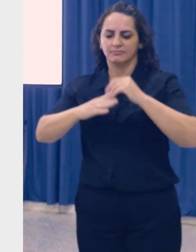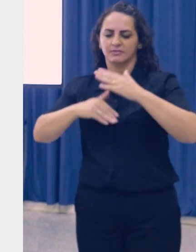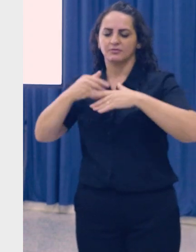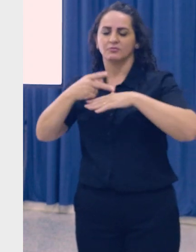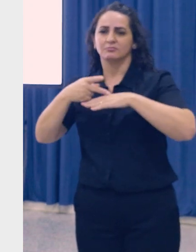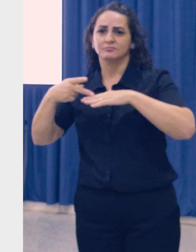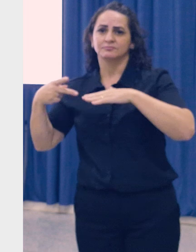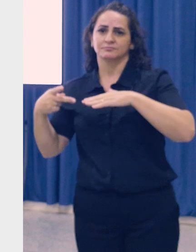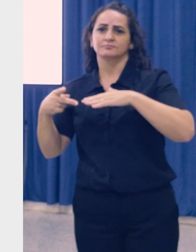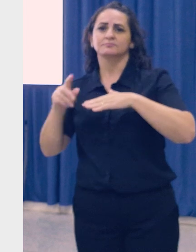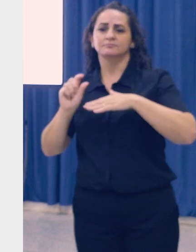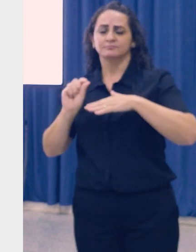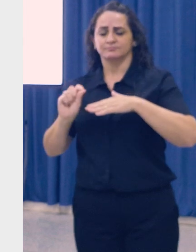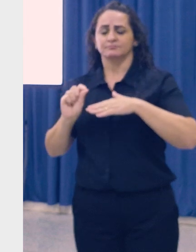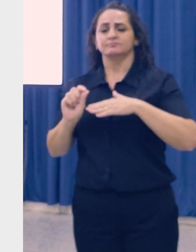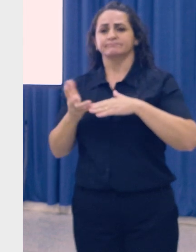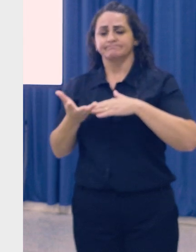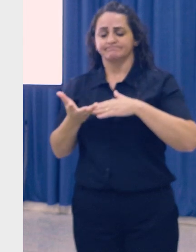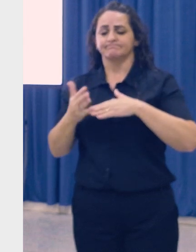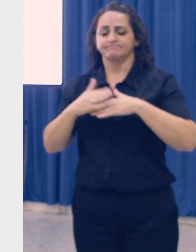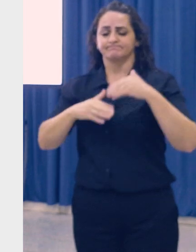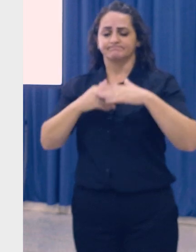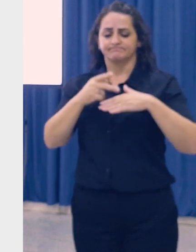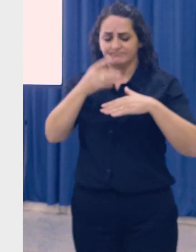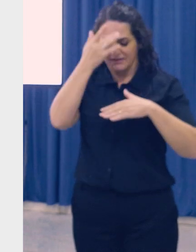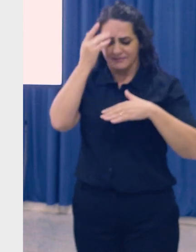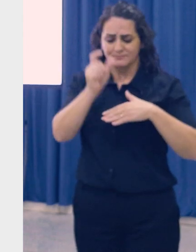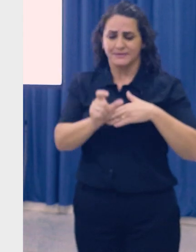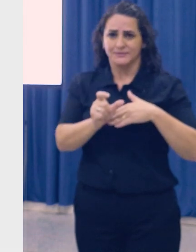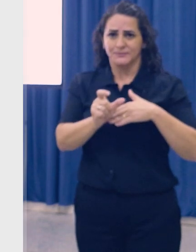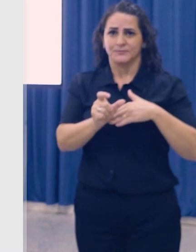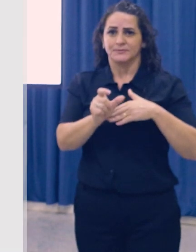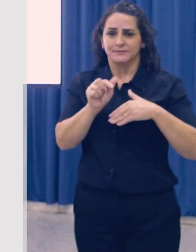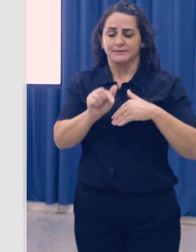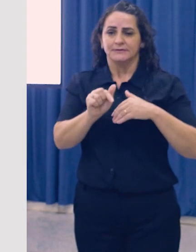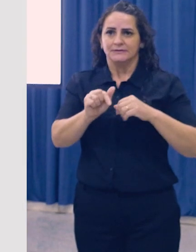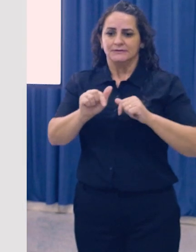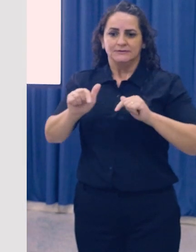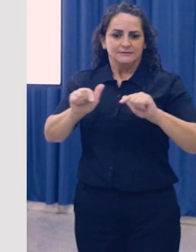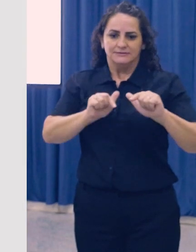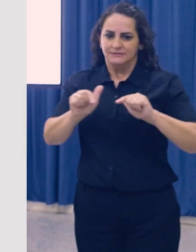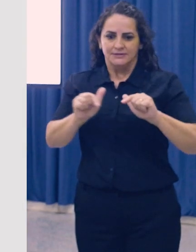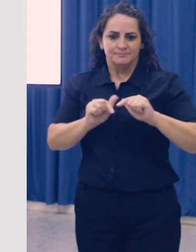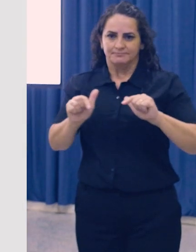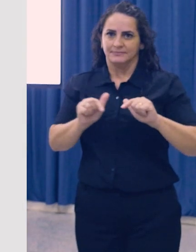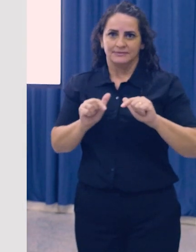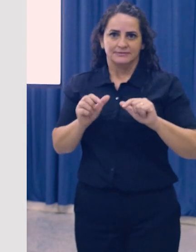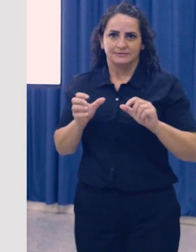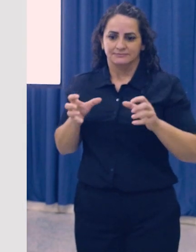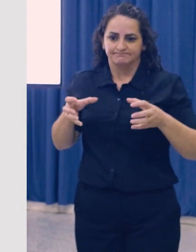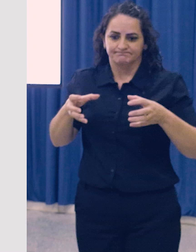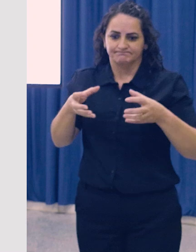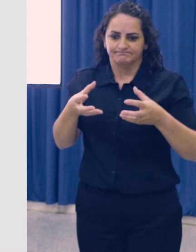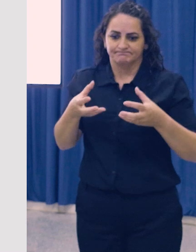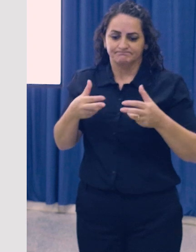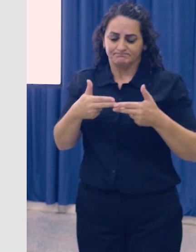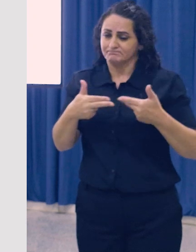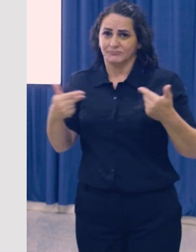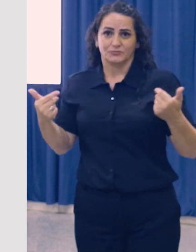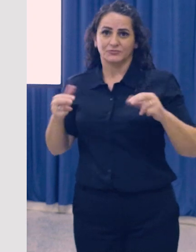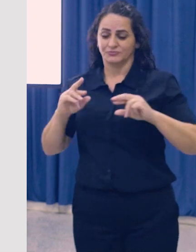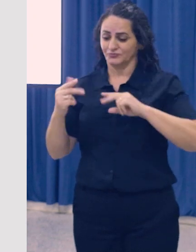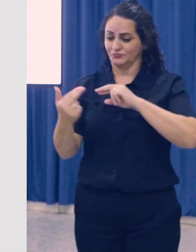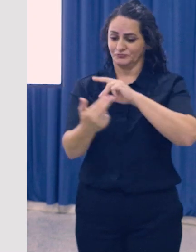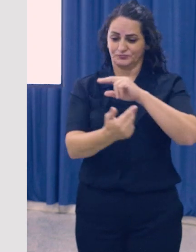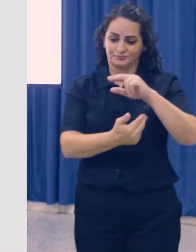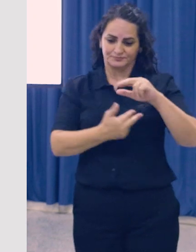acaba sendo um profissional multitarefa. Ele tenta fazer tudo ele mesmo, seja a